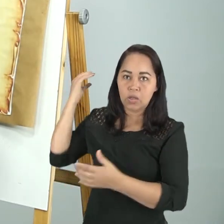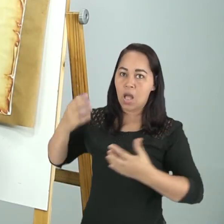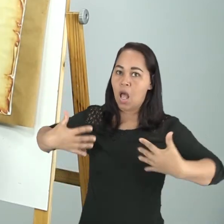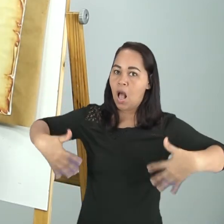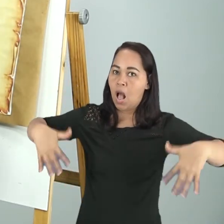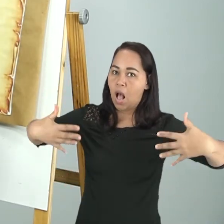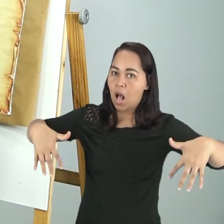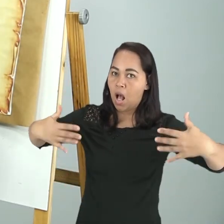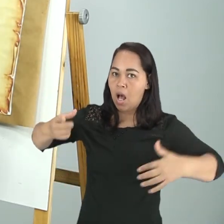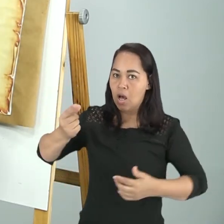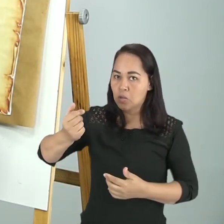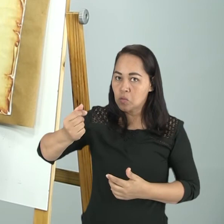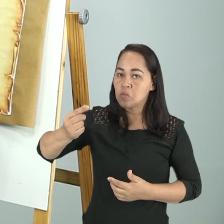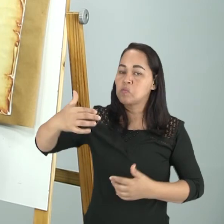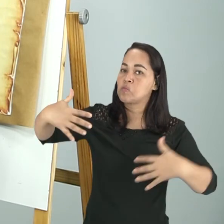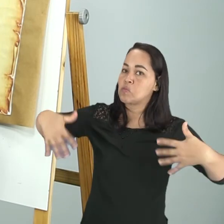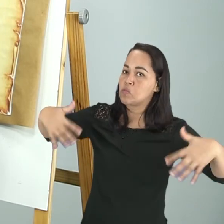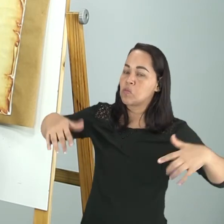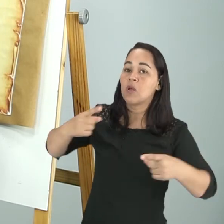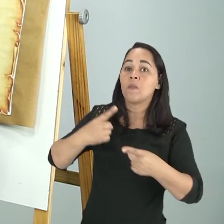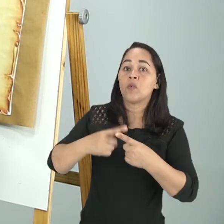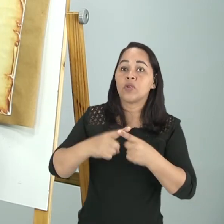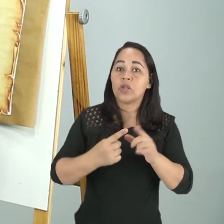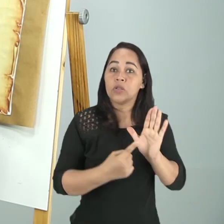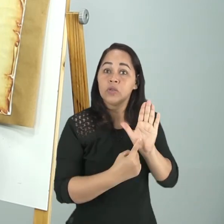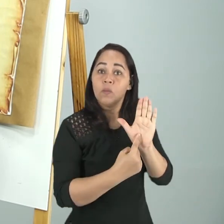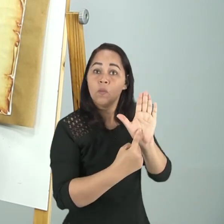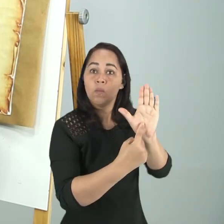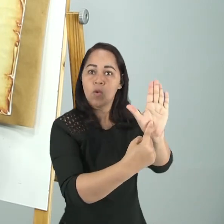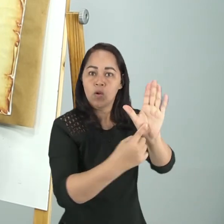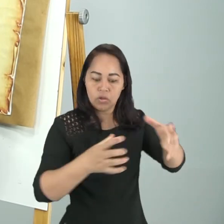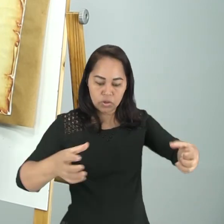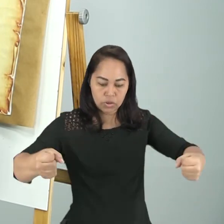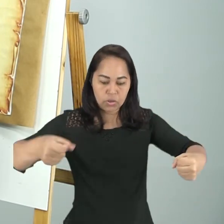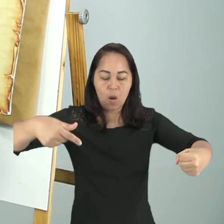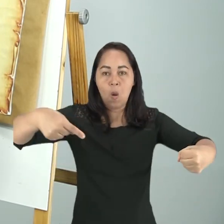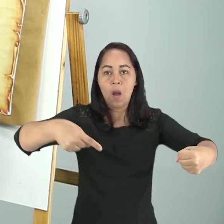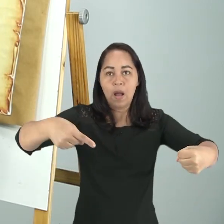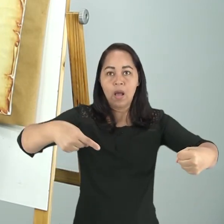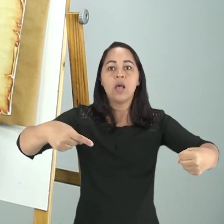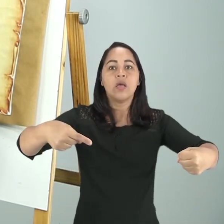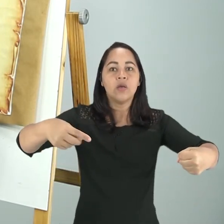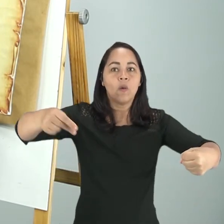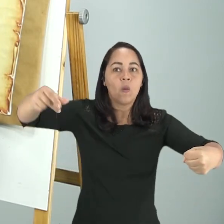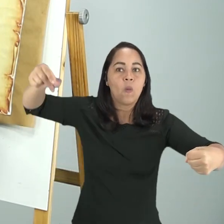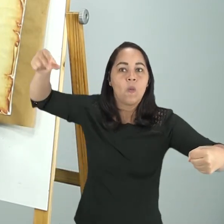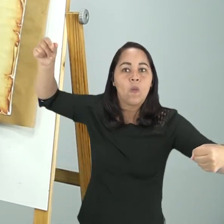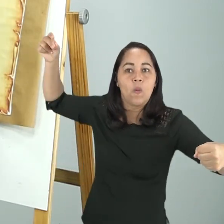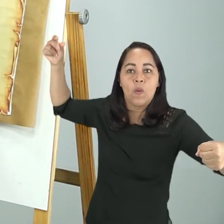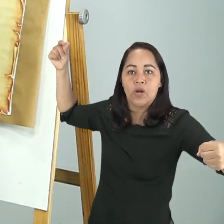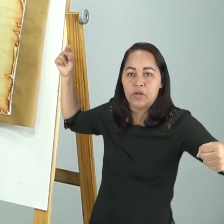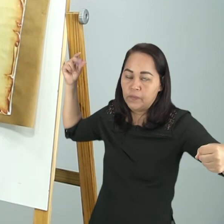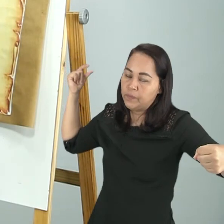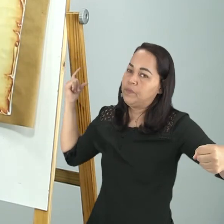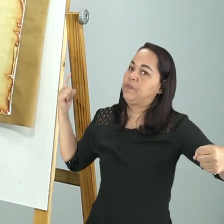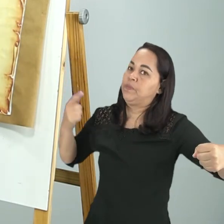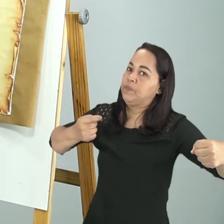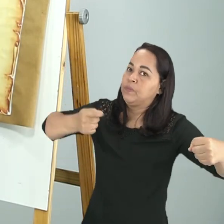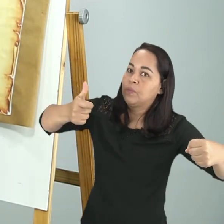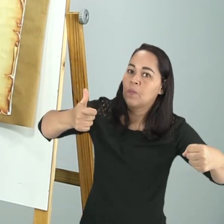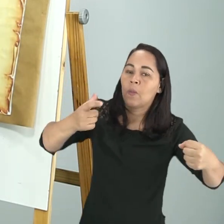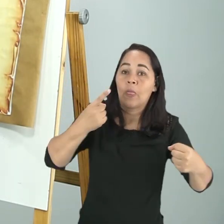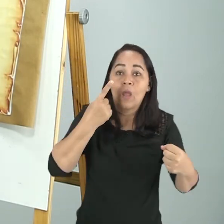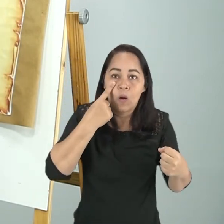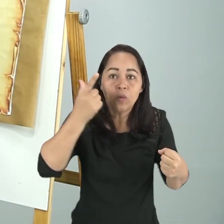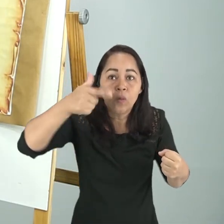lugares. Por quê? Porque eles trazem à tona, né, a história e mostram um pouco dessa... Olha